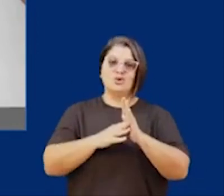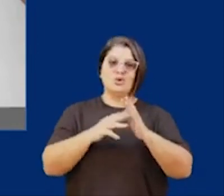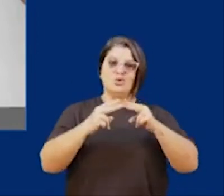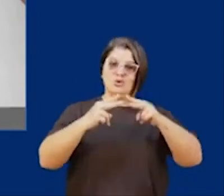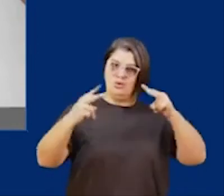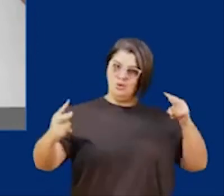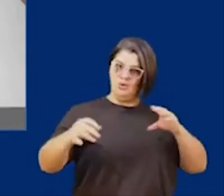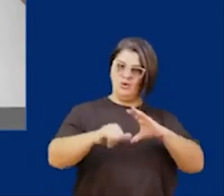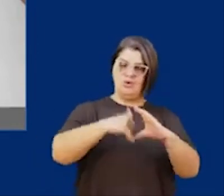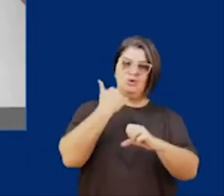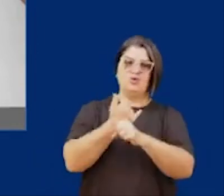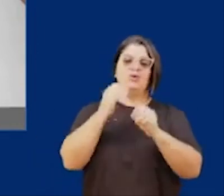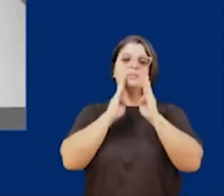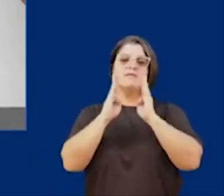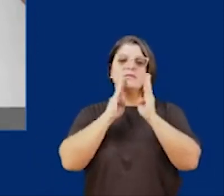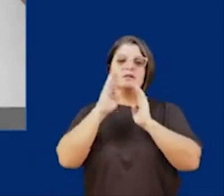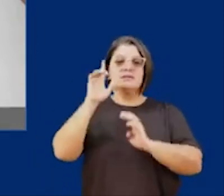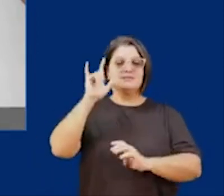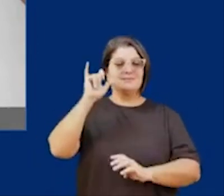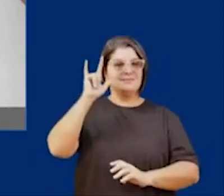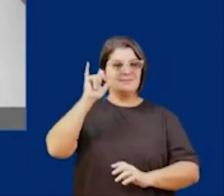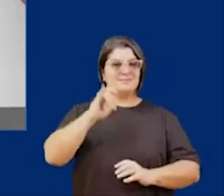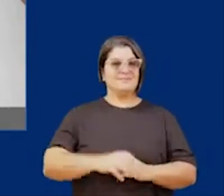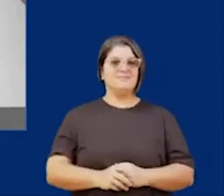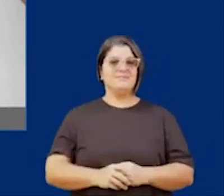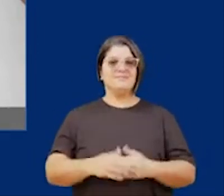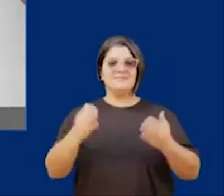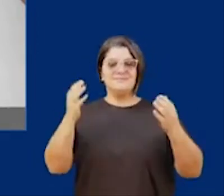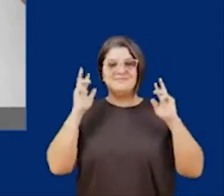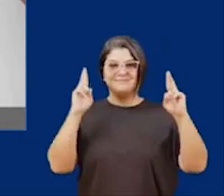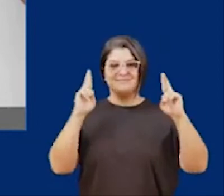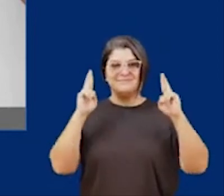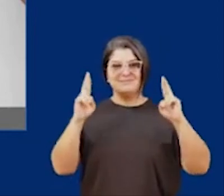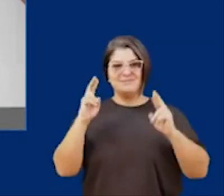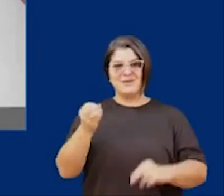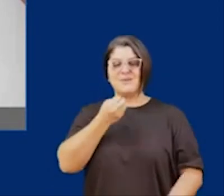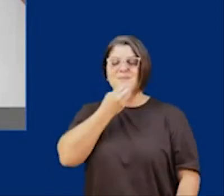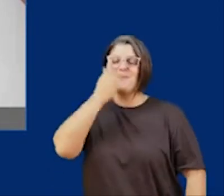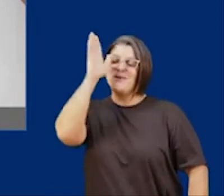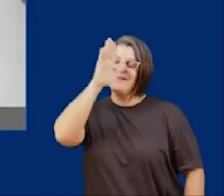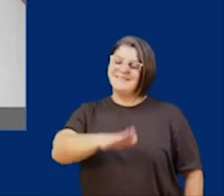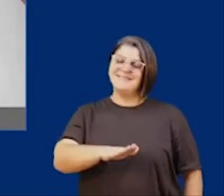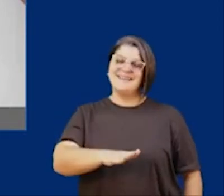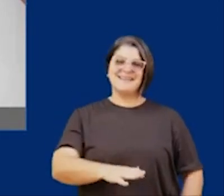do YouTube, Facebook e Instagram. Desejamos a vocês uma boa tarde.